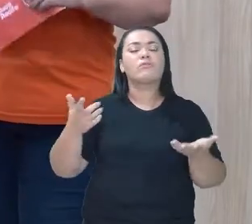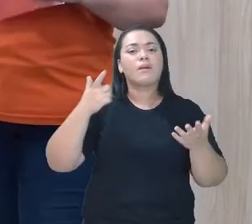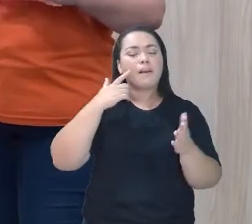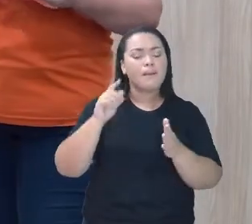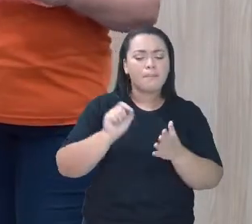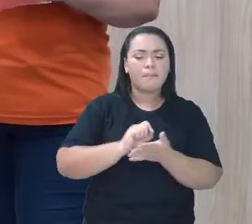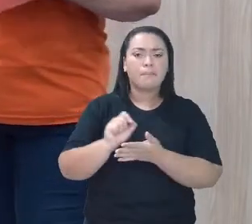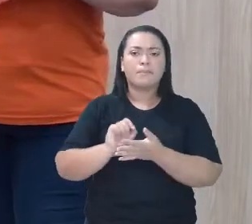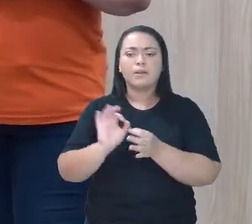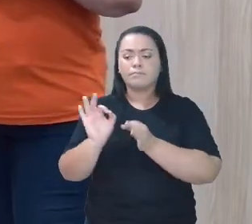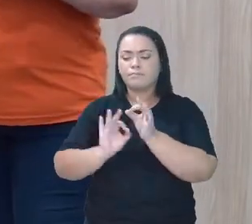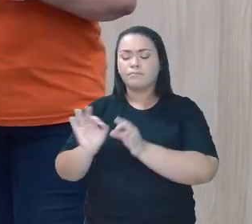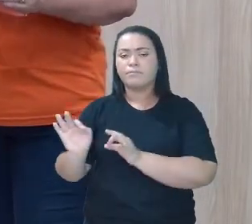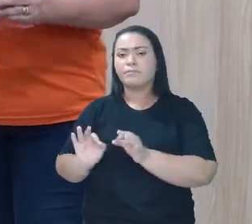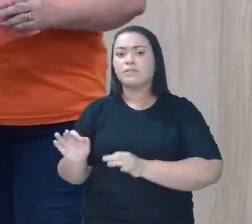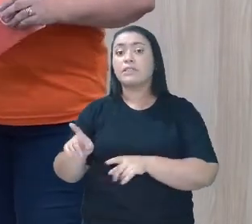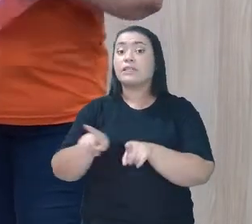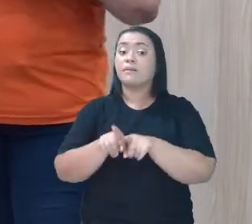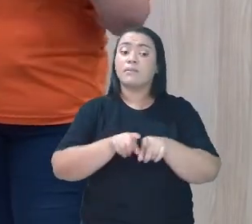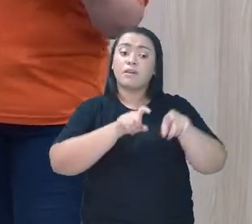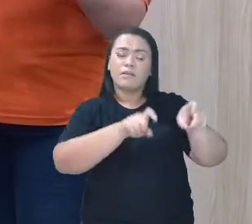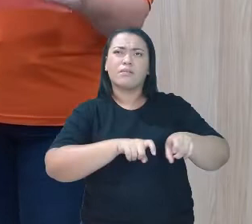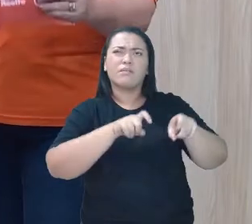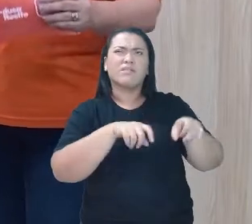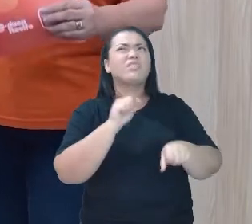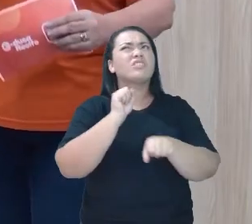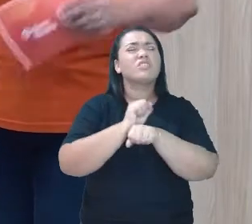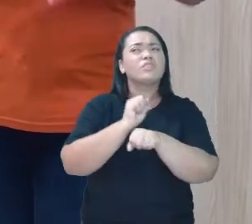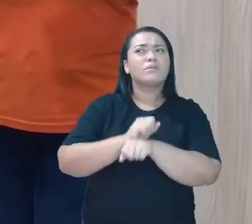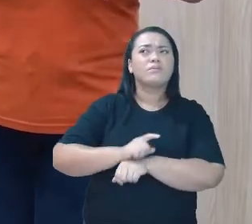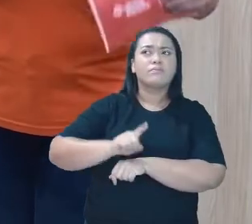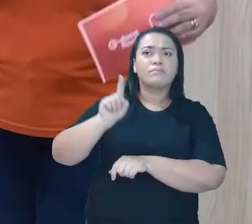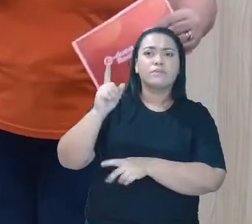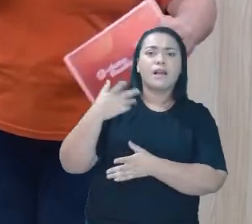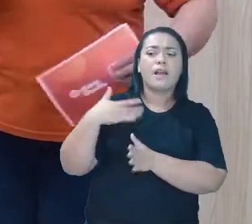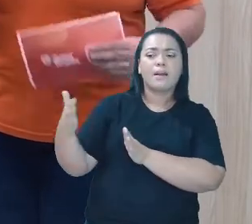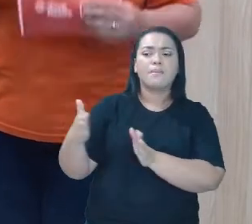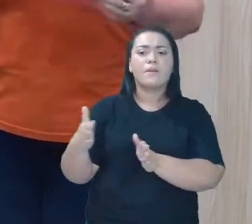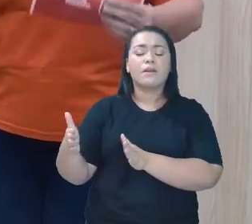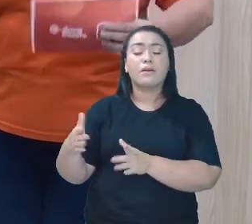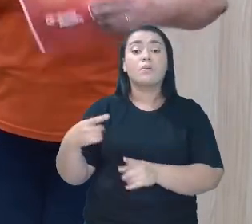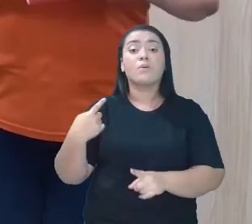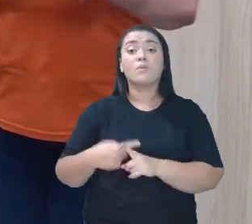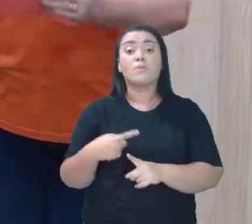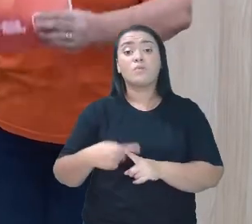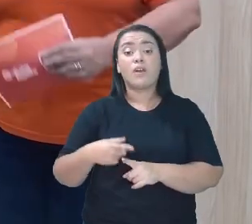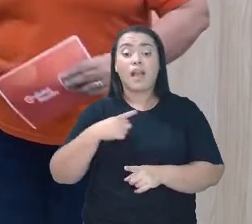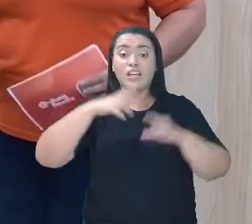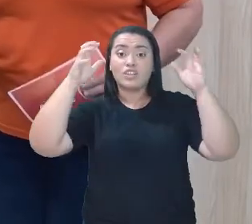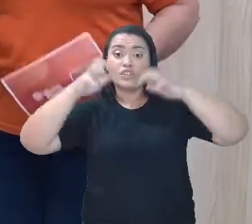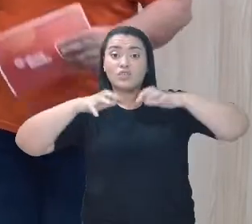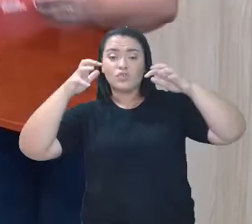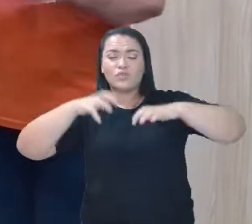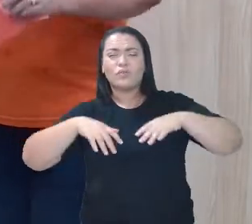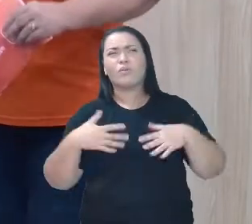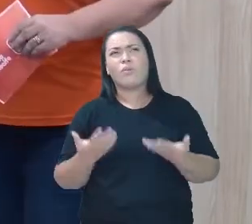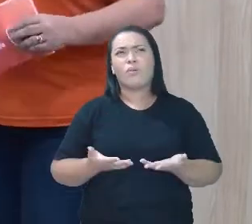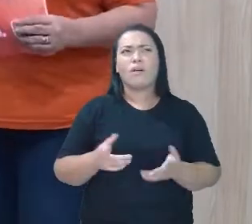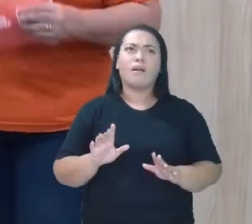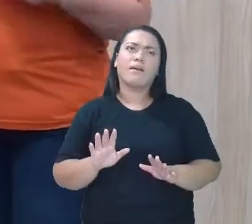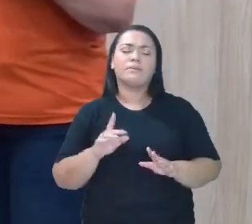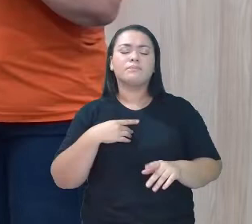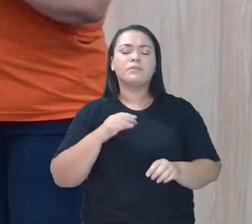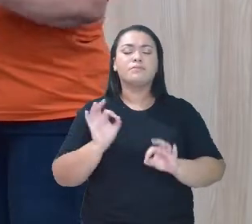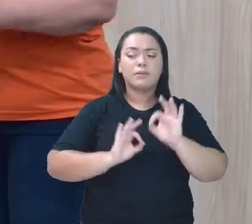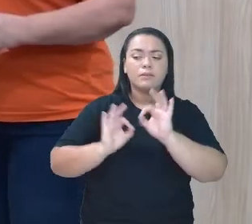homem também começou a questão da agricultura, vou esperar para plantar em tal período, porque vai ter chuva.